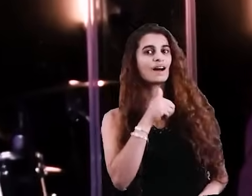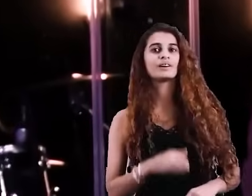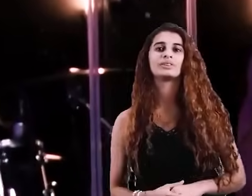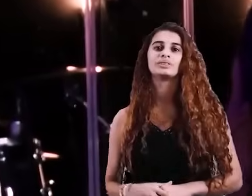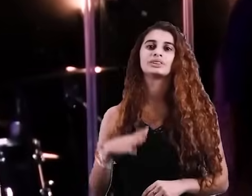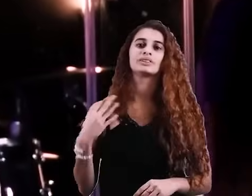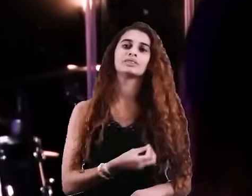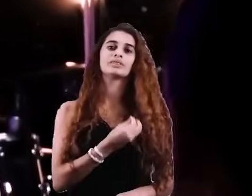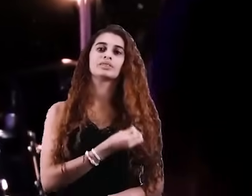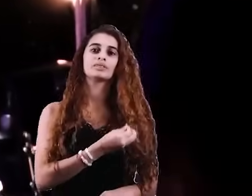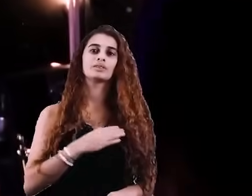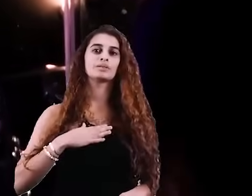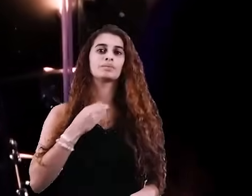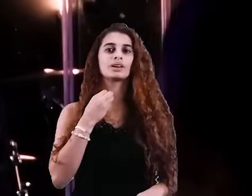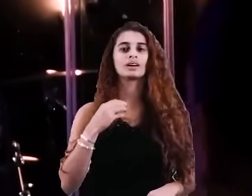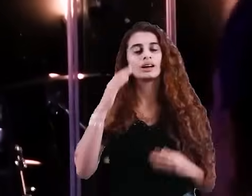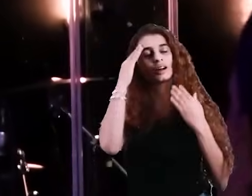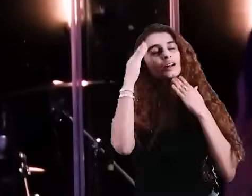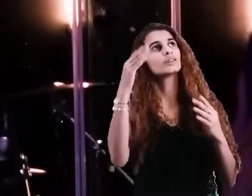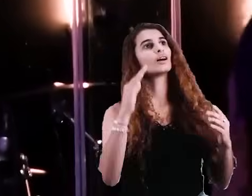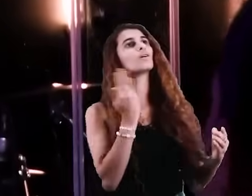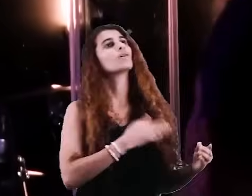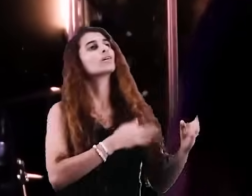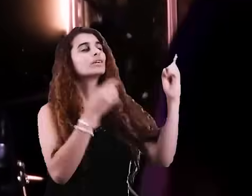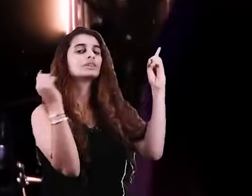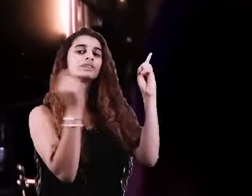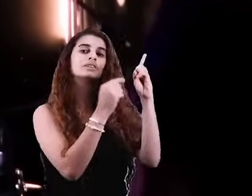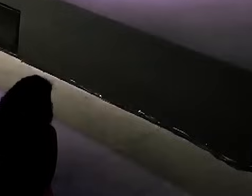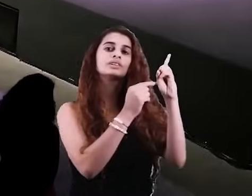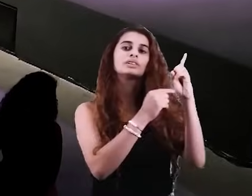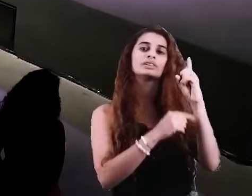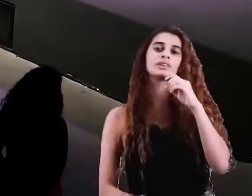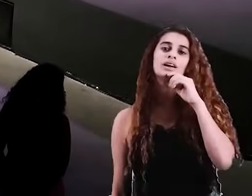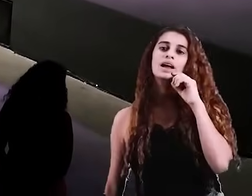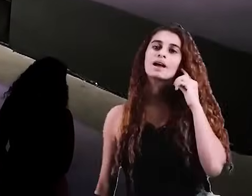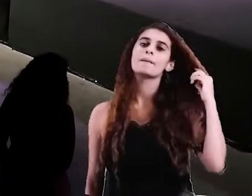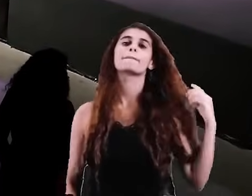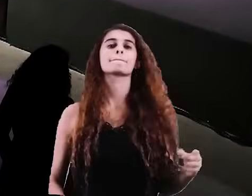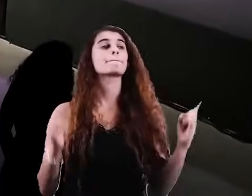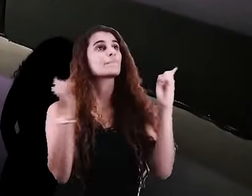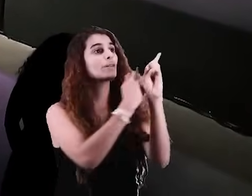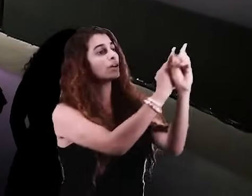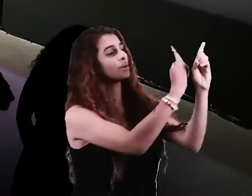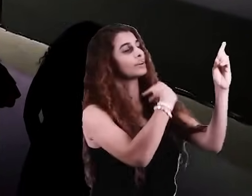de Deus. Deus tem que olhar pra gente e dizer assim: essa daí é minha filha, Abigail, o nome dela.